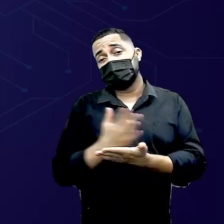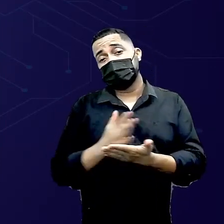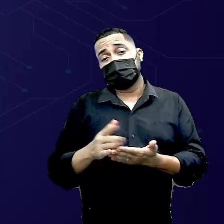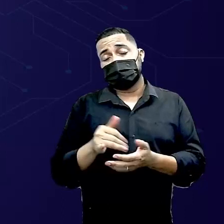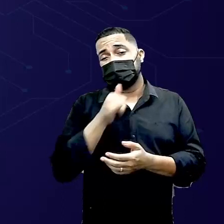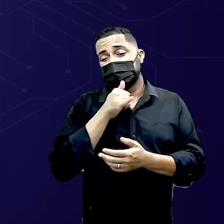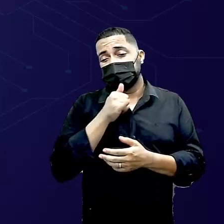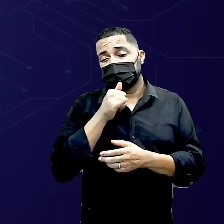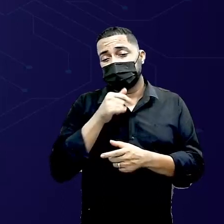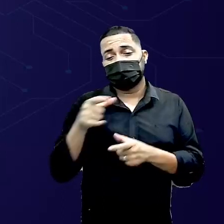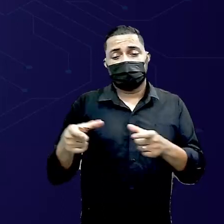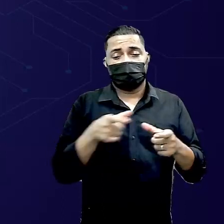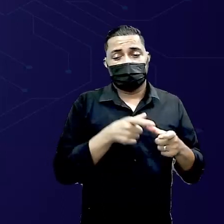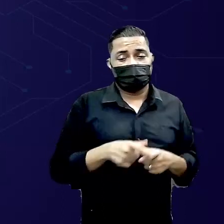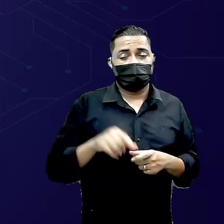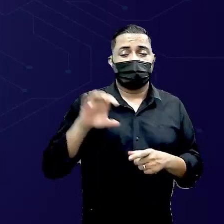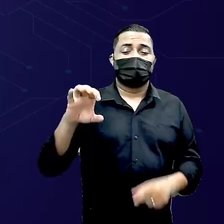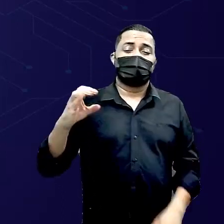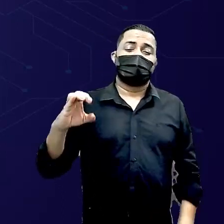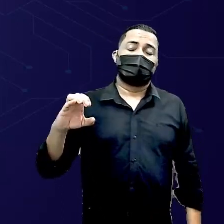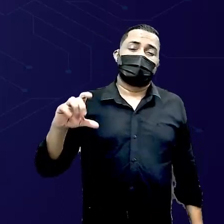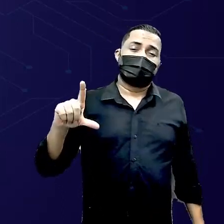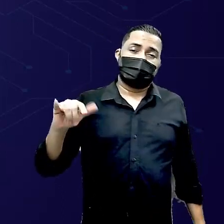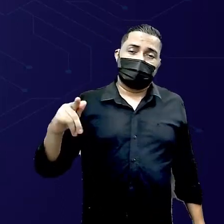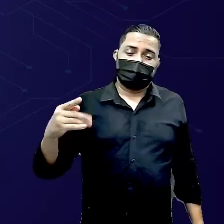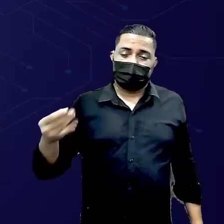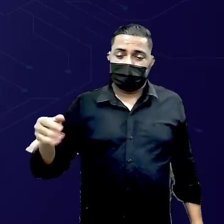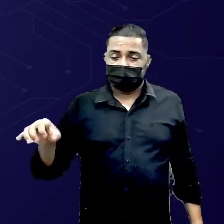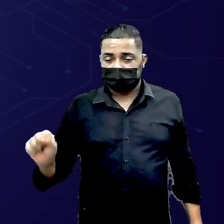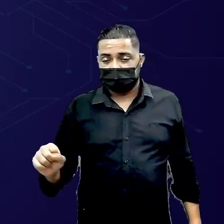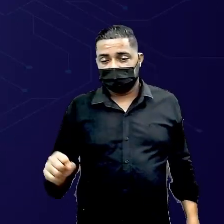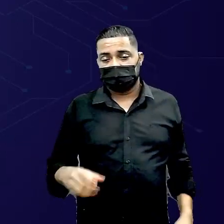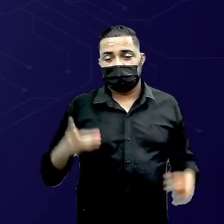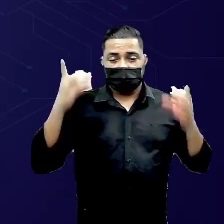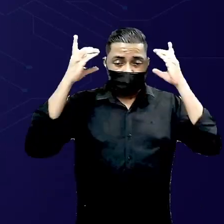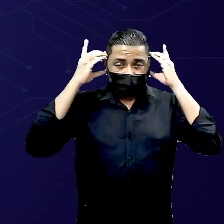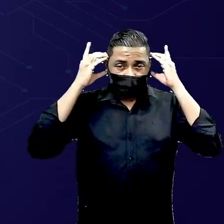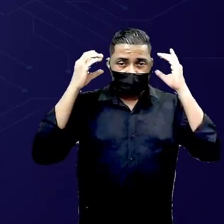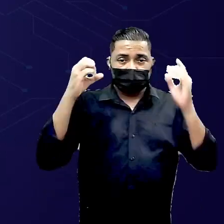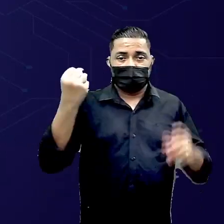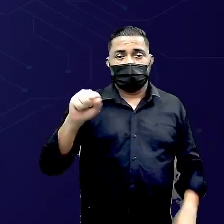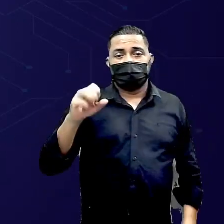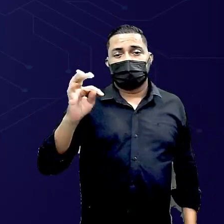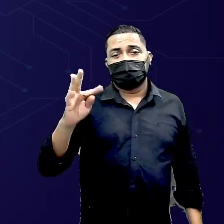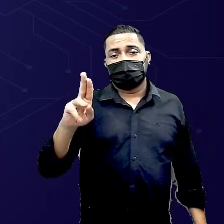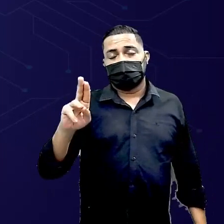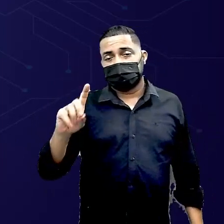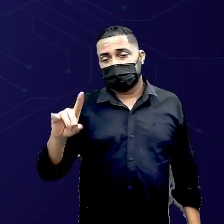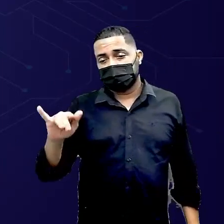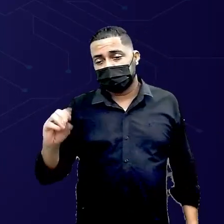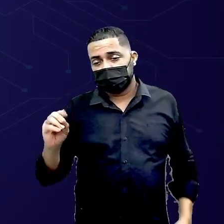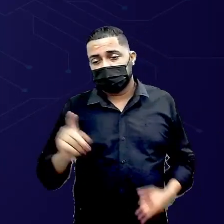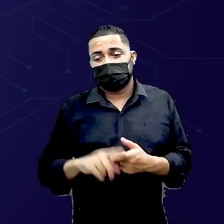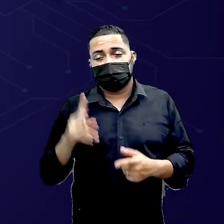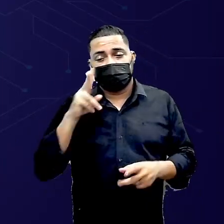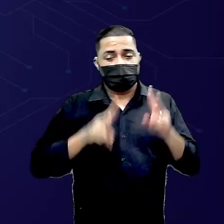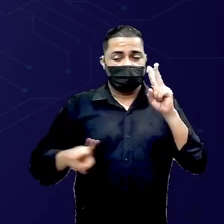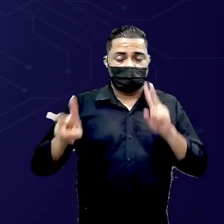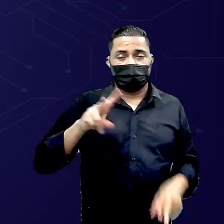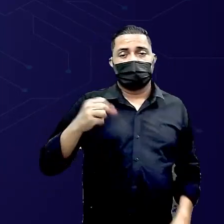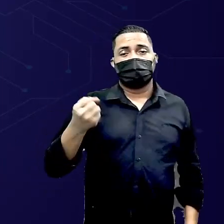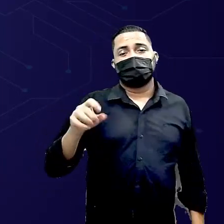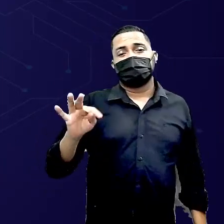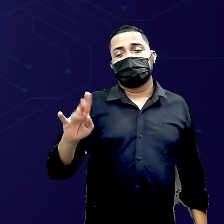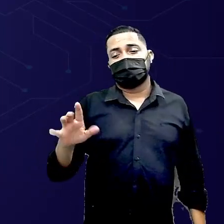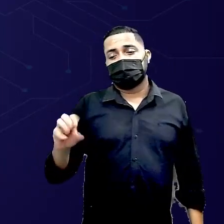ideias locais, né? O Eclipse e o Android Studio. A gente trata muito isso aí no nosso curso, né? Visual Studio. Temos também as